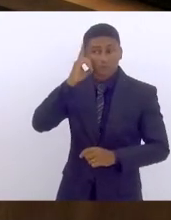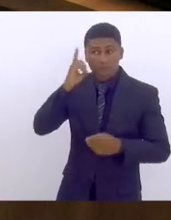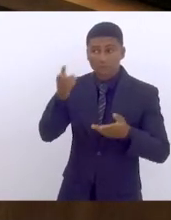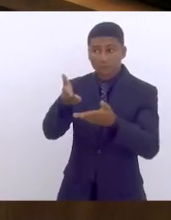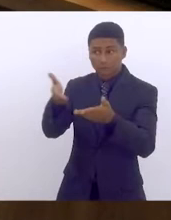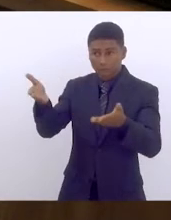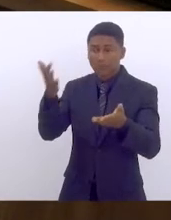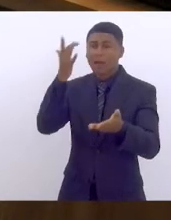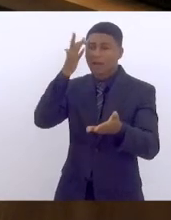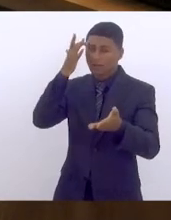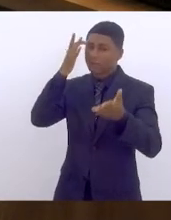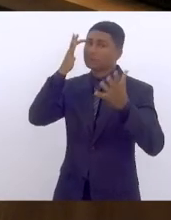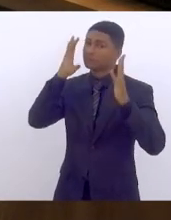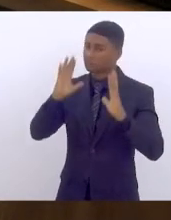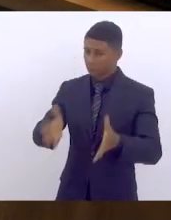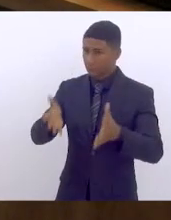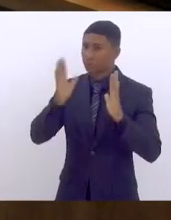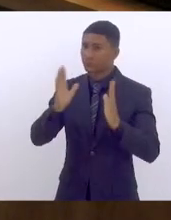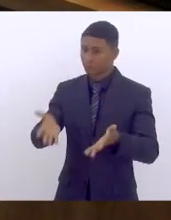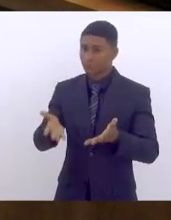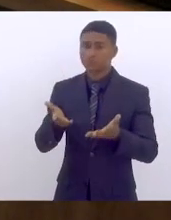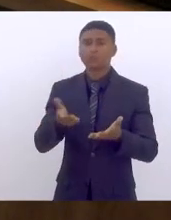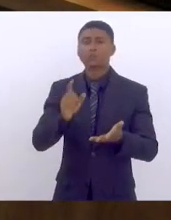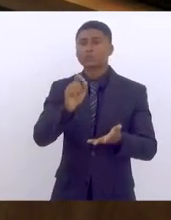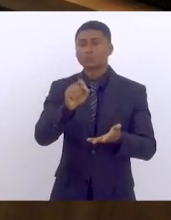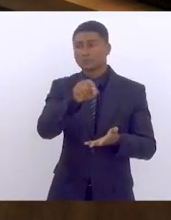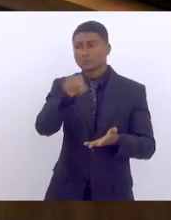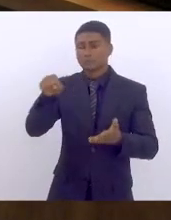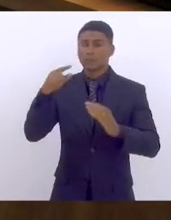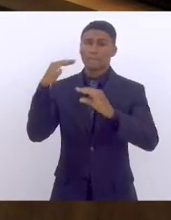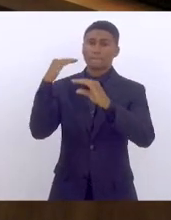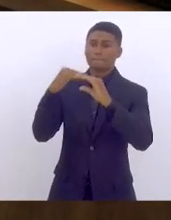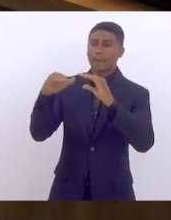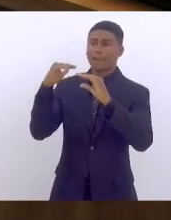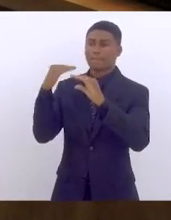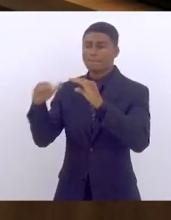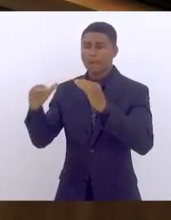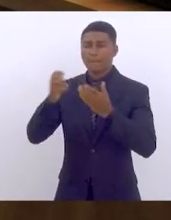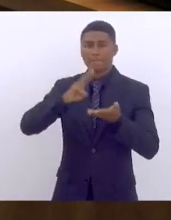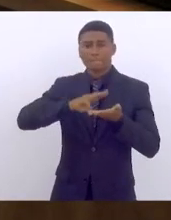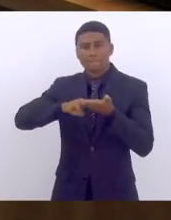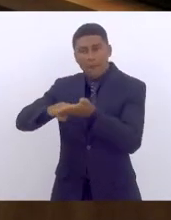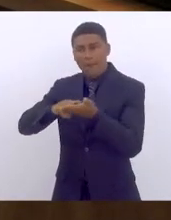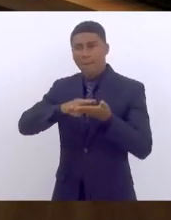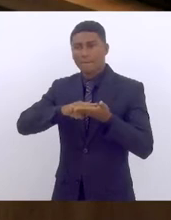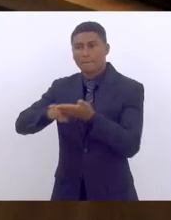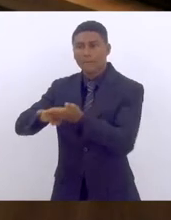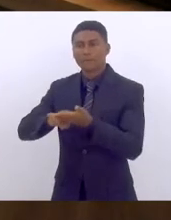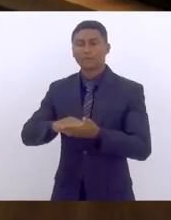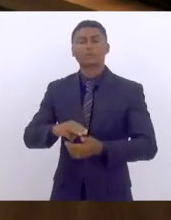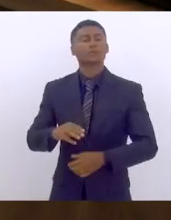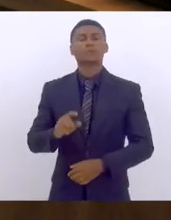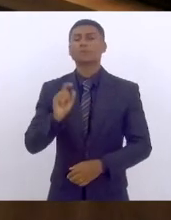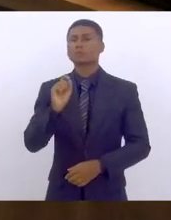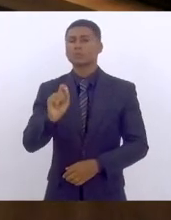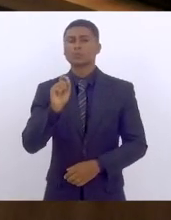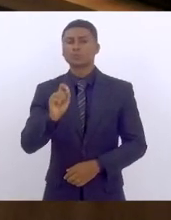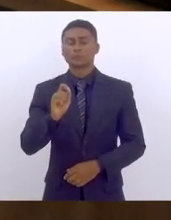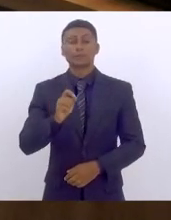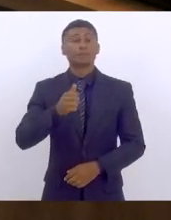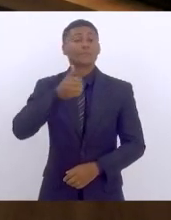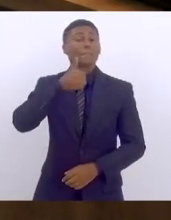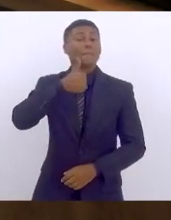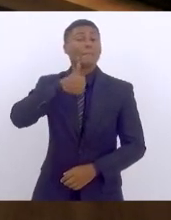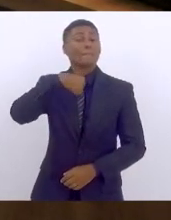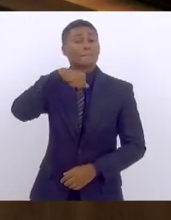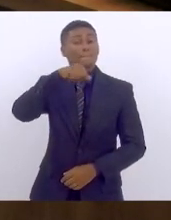ter recebido mensagem nos seus e-mails oficiais. Cerca de 200 mães,